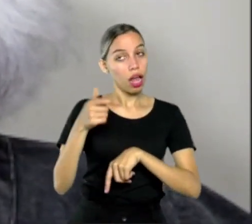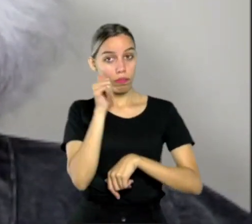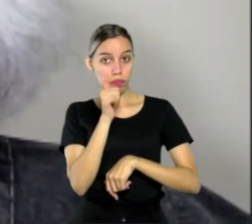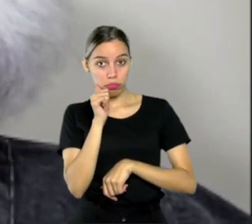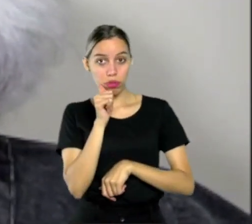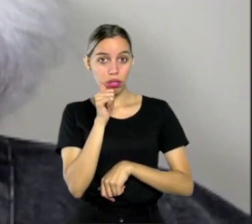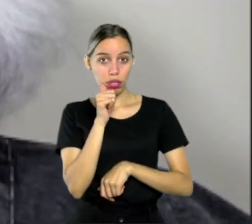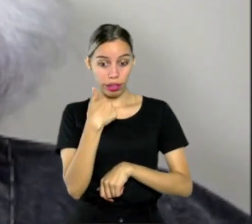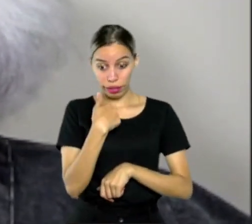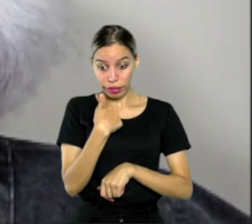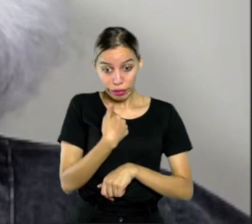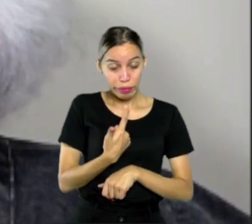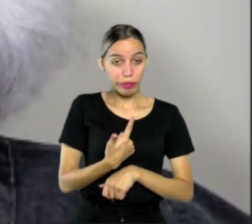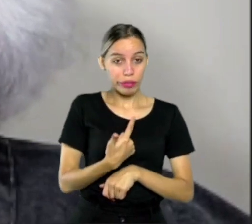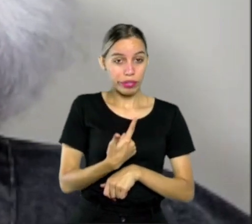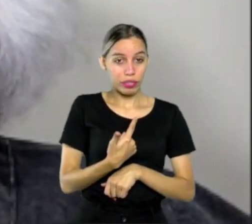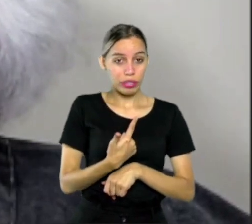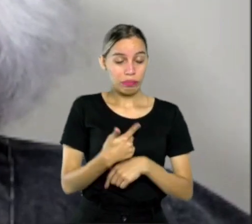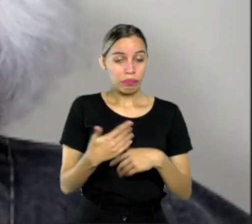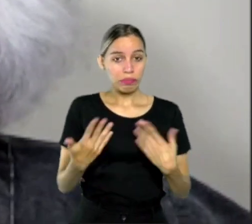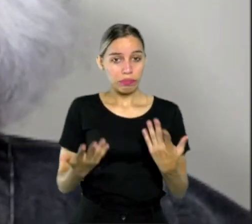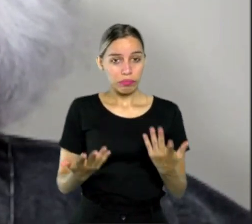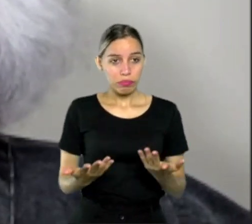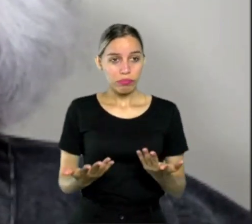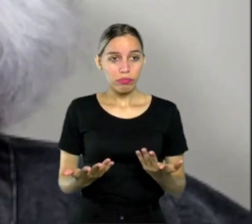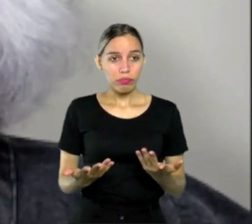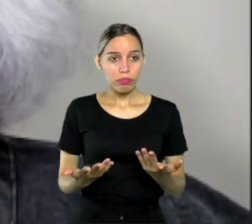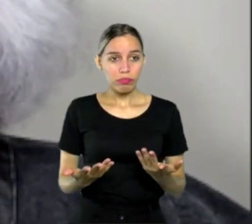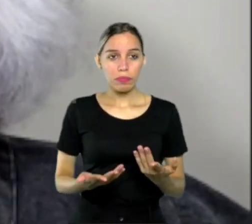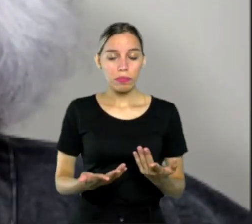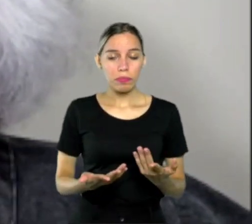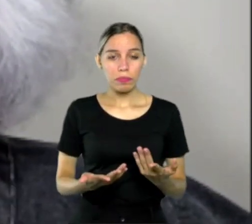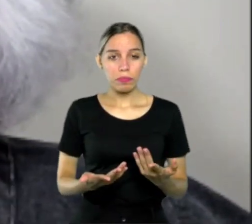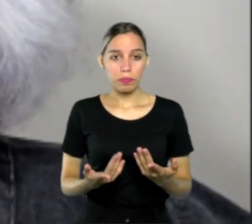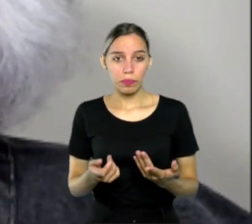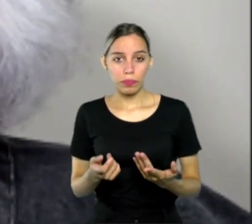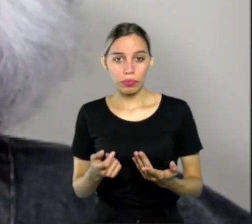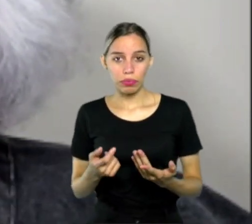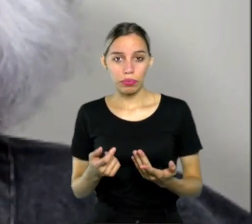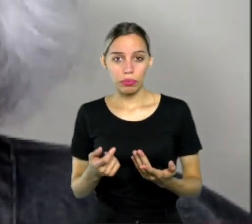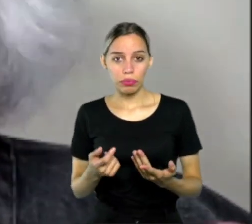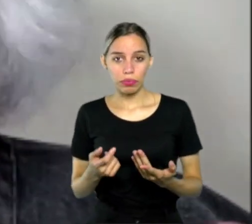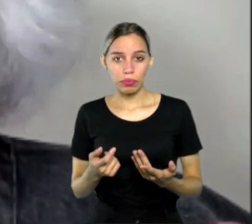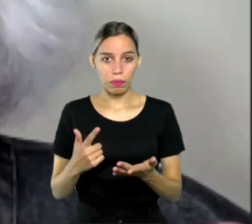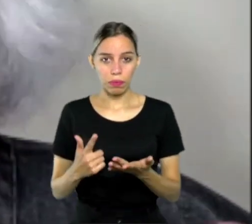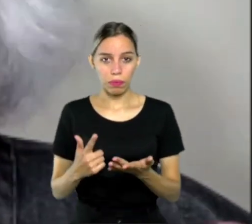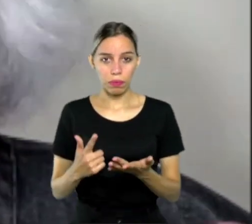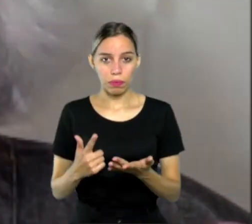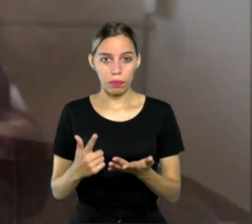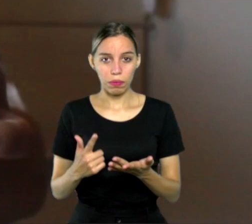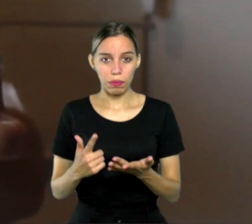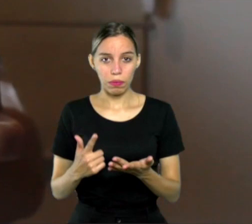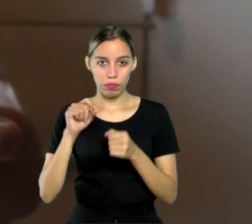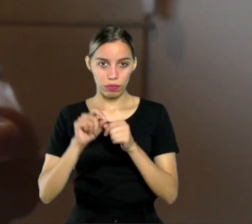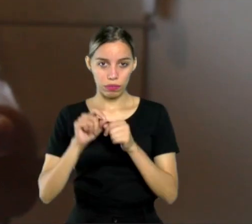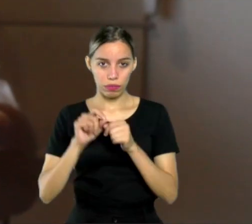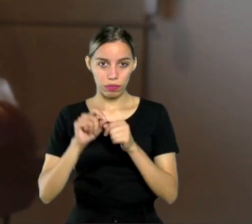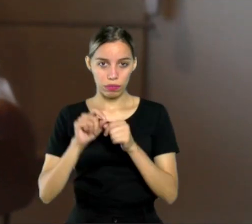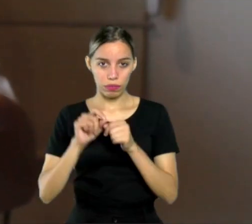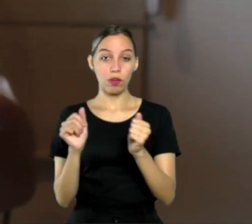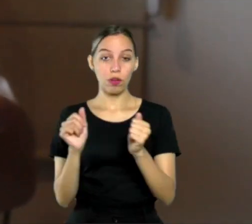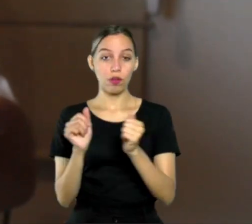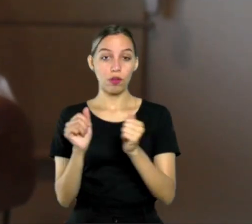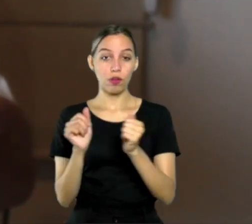esse livro, ele eu juntei textos que eu tinha escrito há